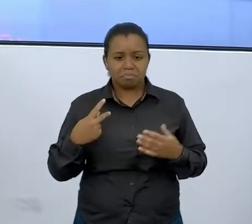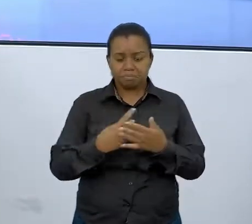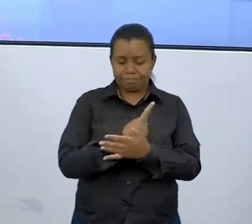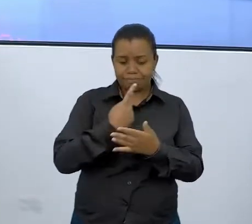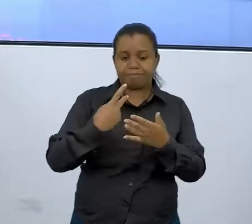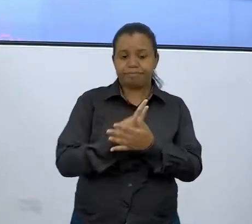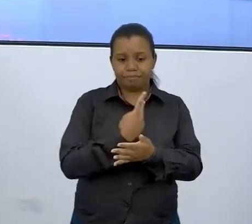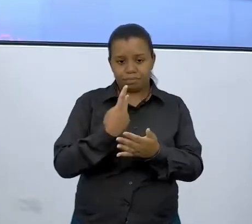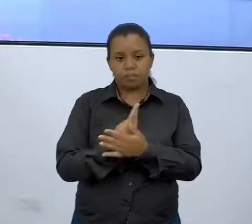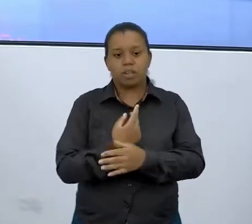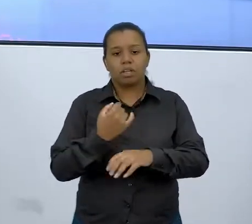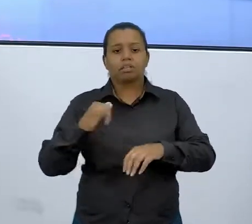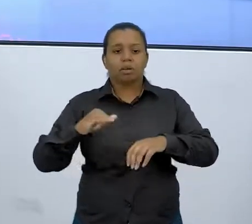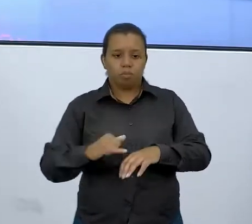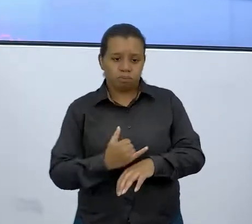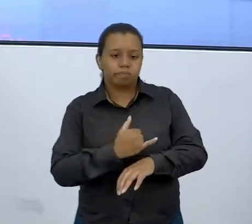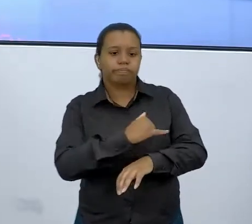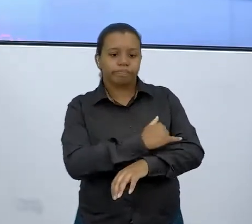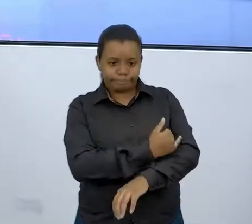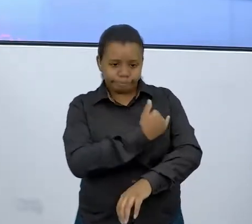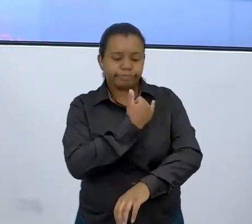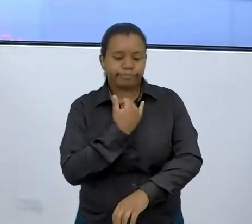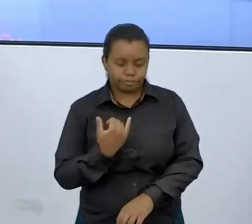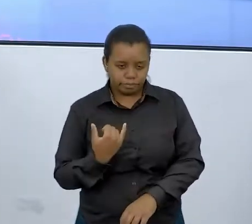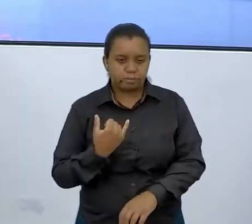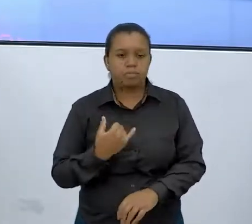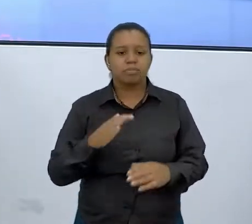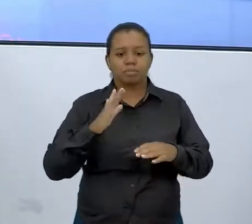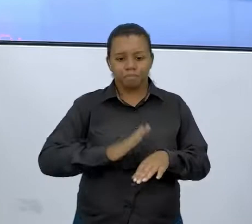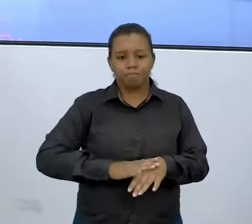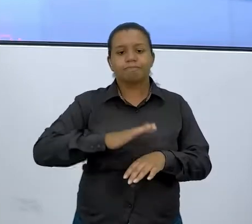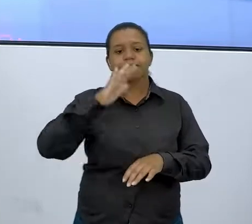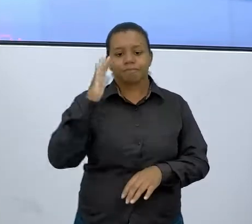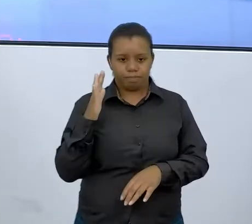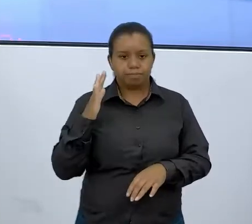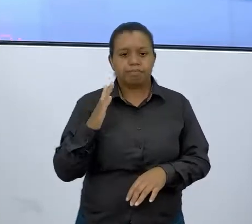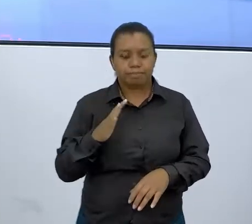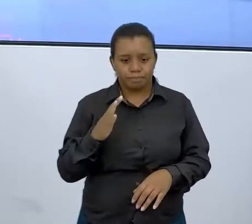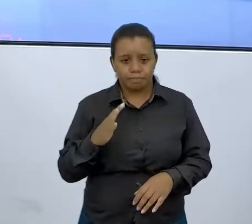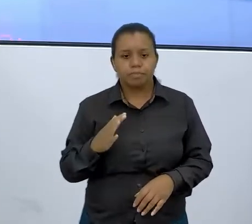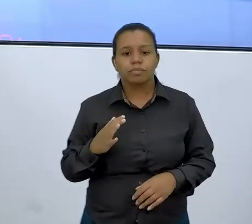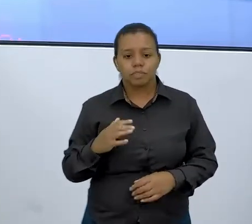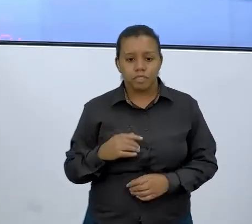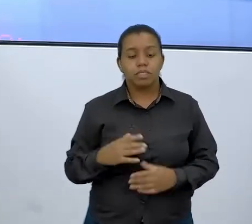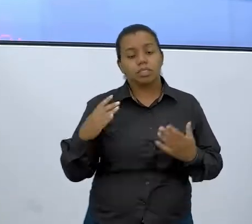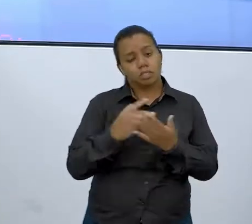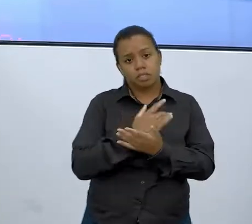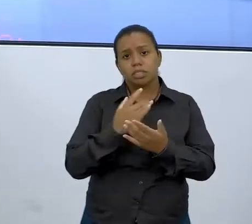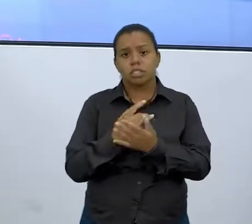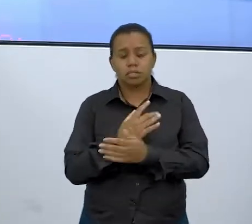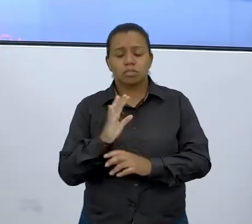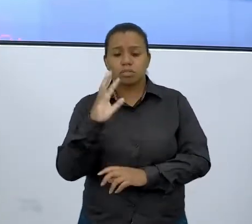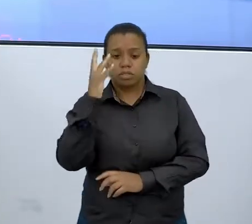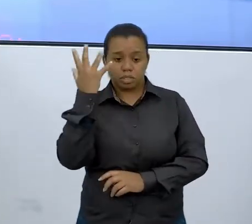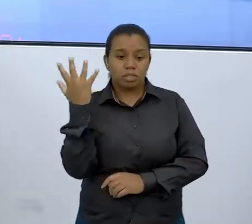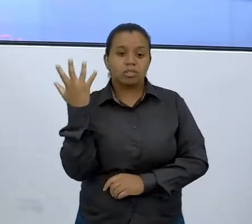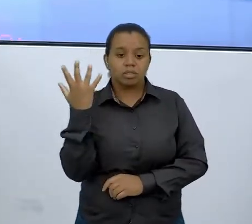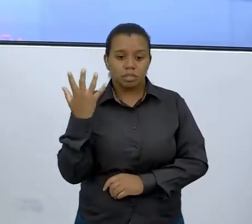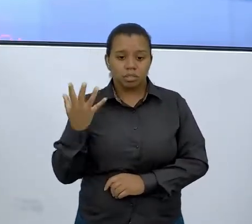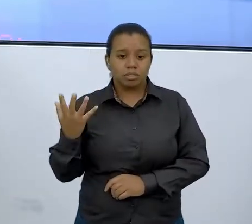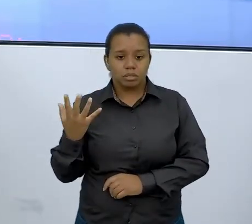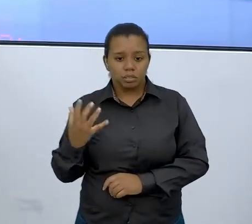e, consequentemente, ela pode gerar um aumento de peso. E nesse aumento de peso, muitas vezes por ele não ser feito de uma